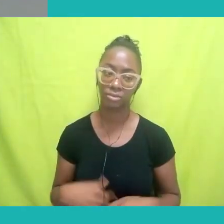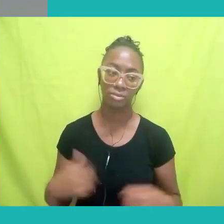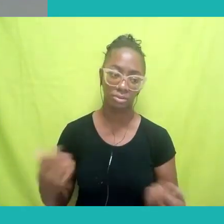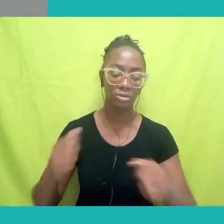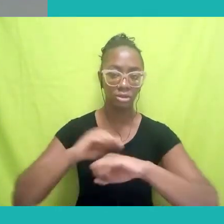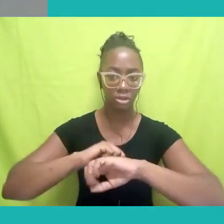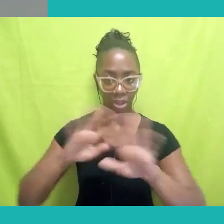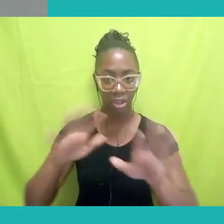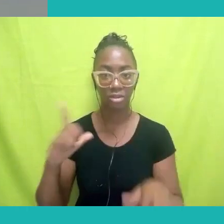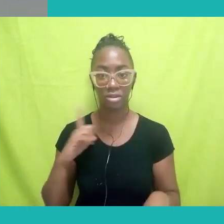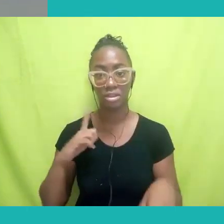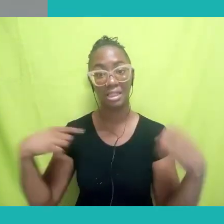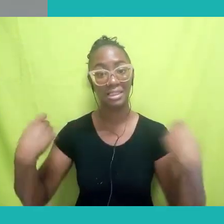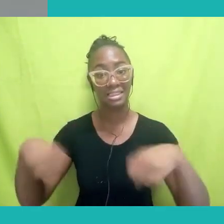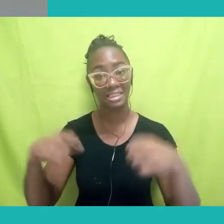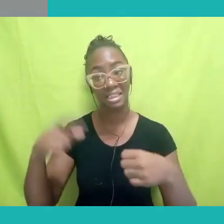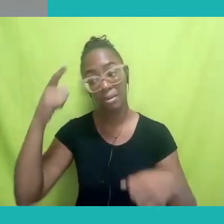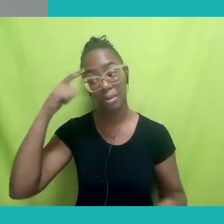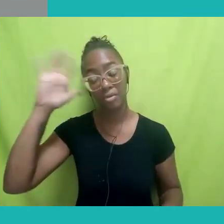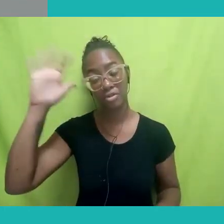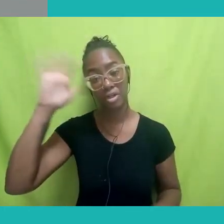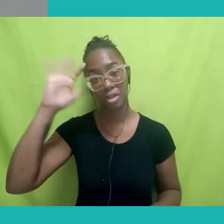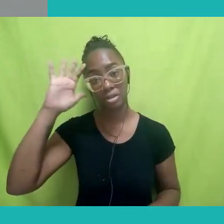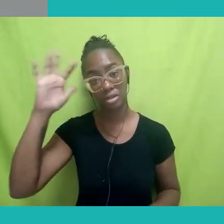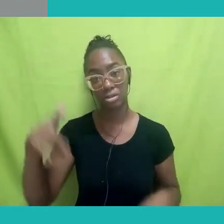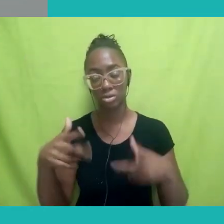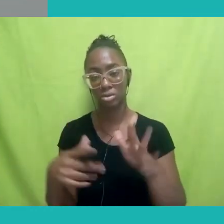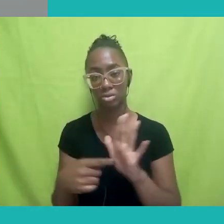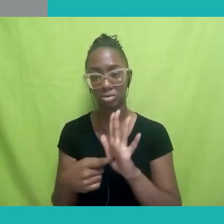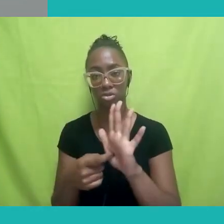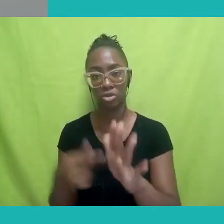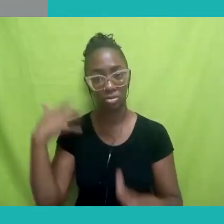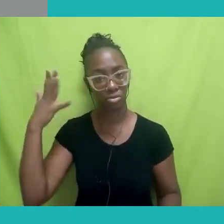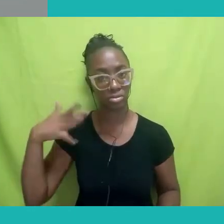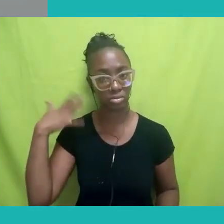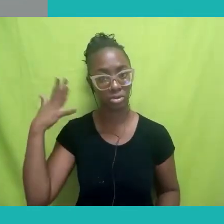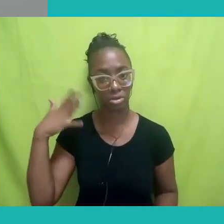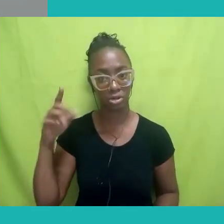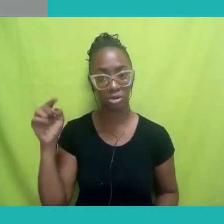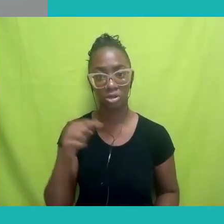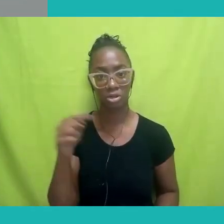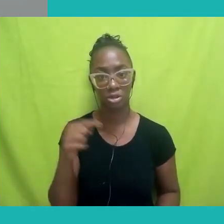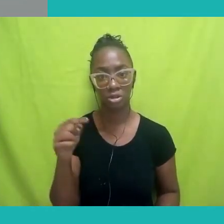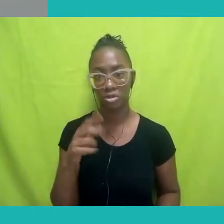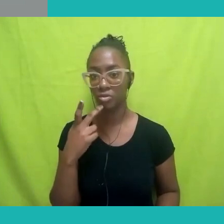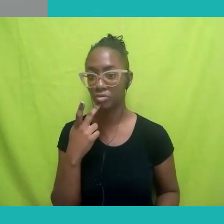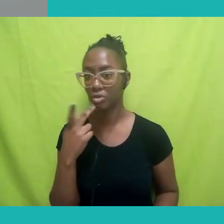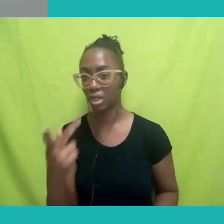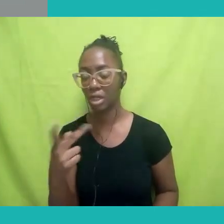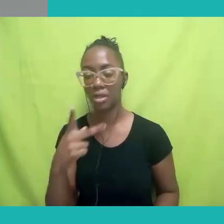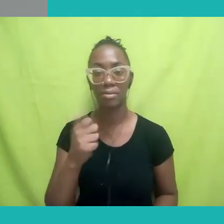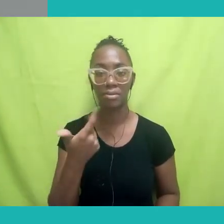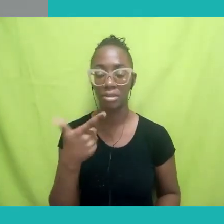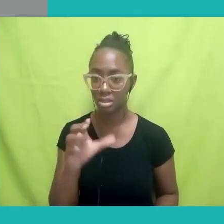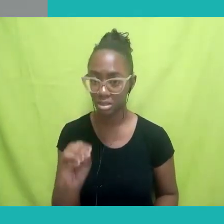uma necessidade de algumas reflexões, como foi apontado, né, pelo palestrante, em relação à questão da pensão para